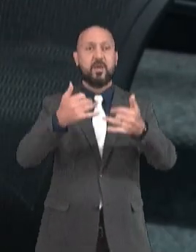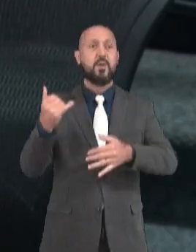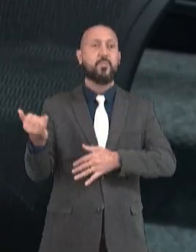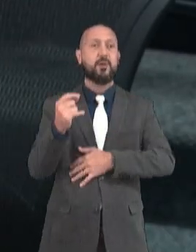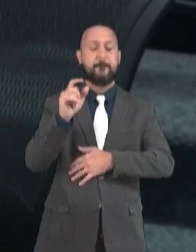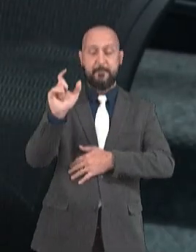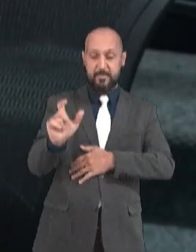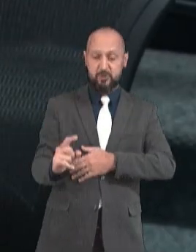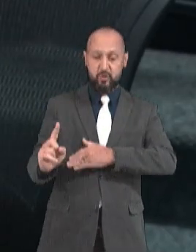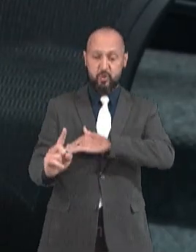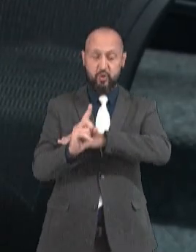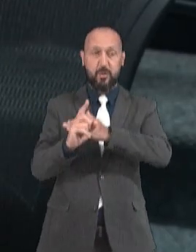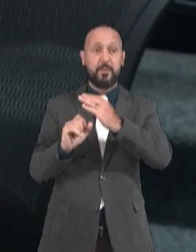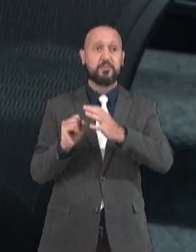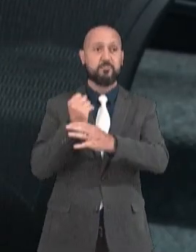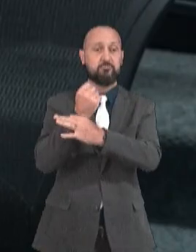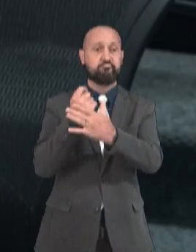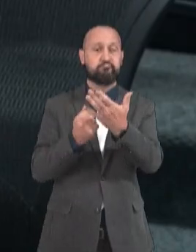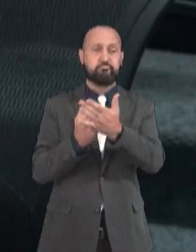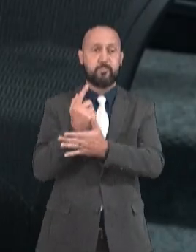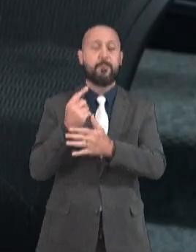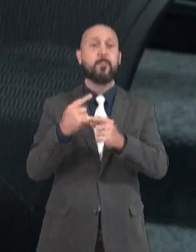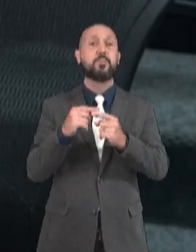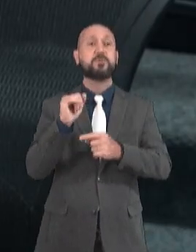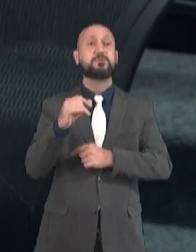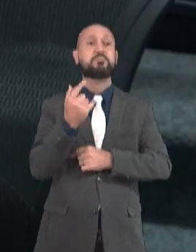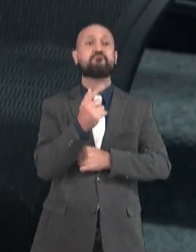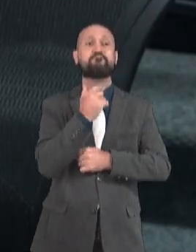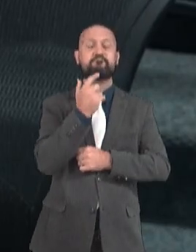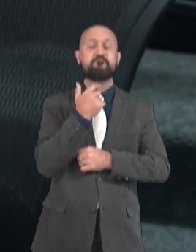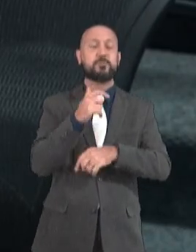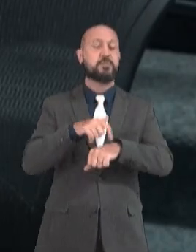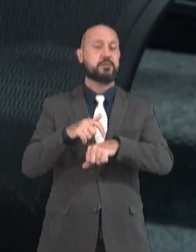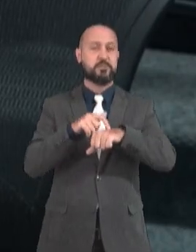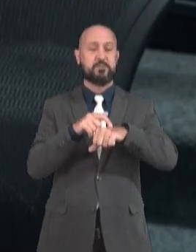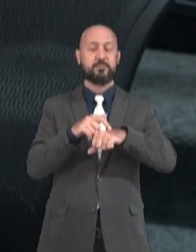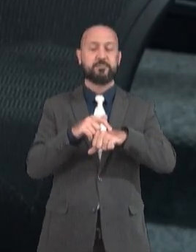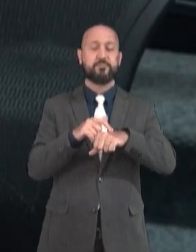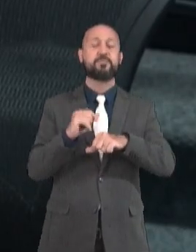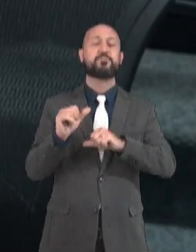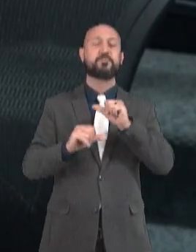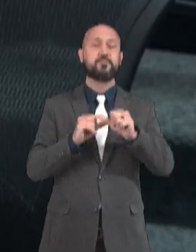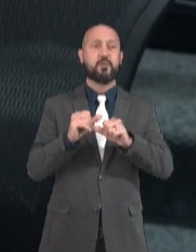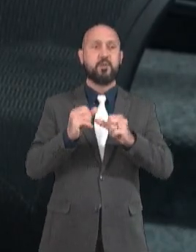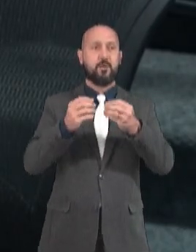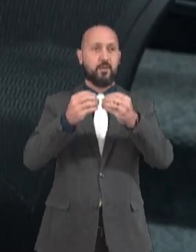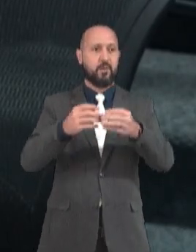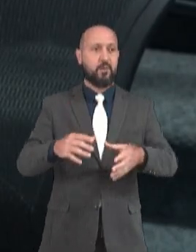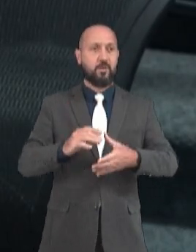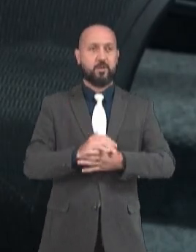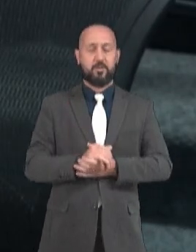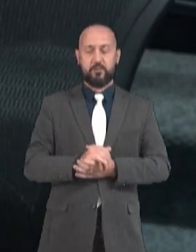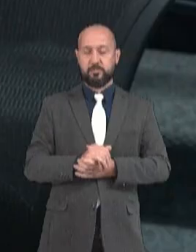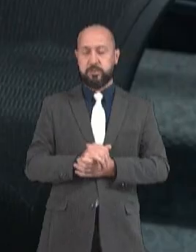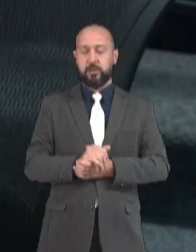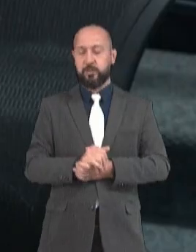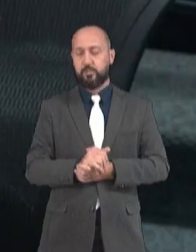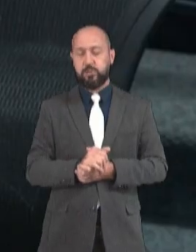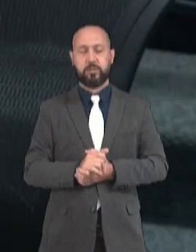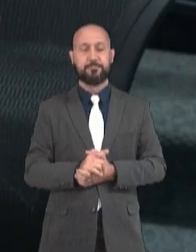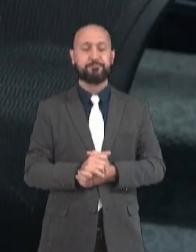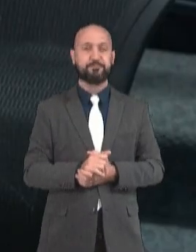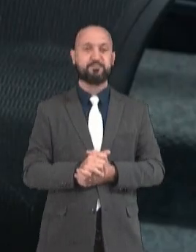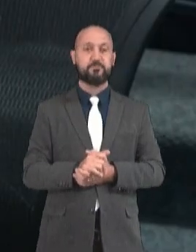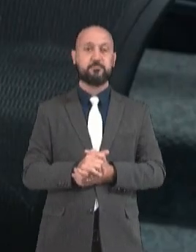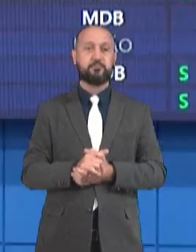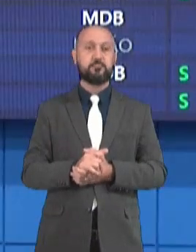importante para o consumidor e para a segurança de quem está comprando, porque senão as compras na internet também passam a ser um prejuízo para o consumidor. É isso.